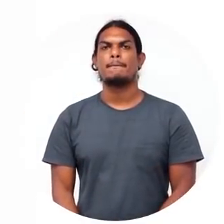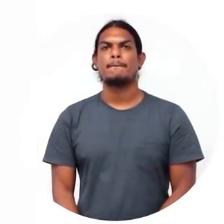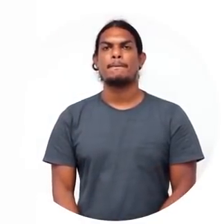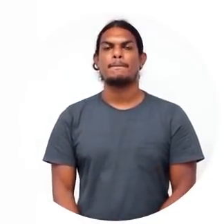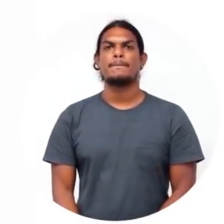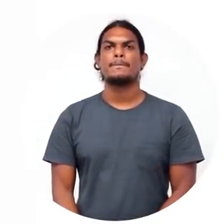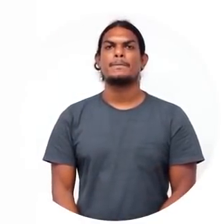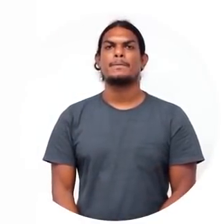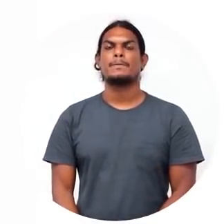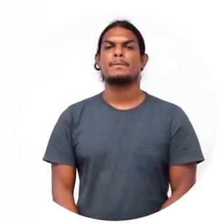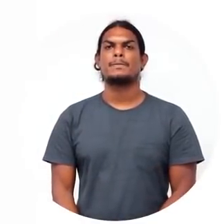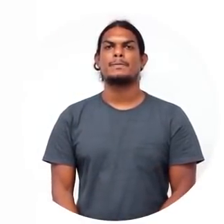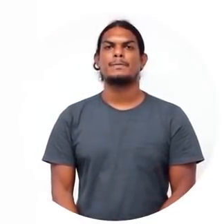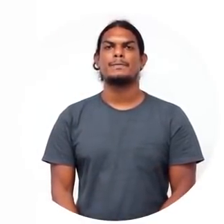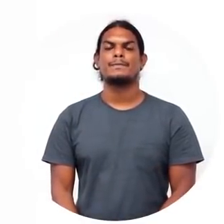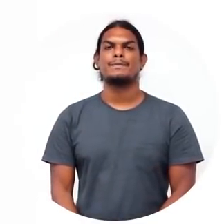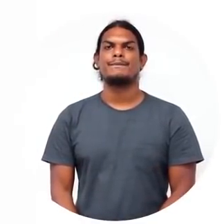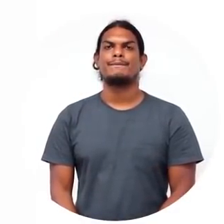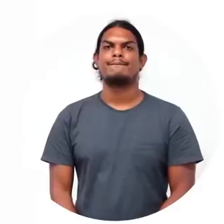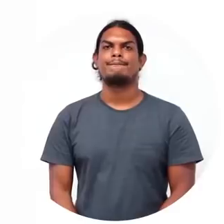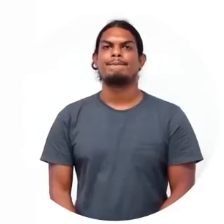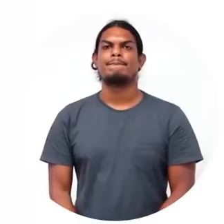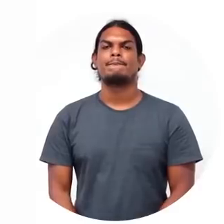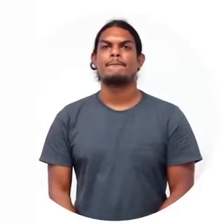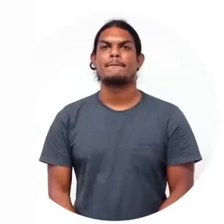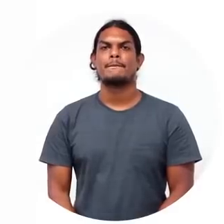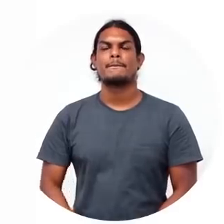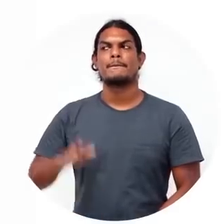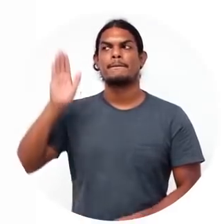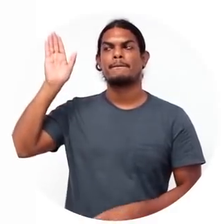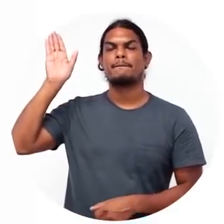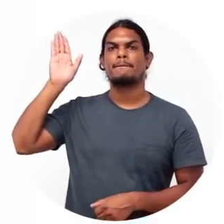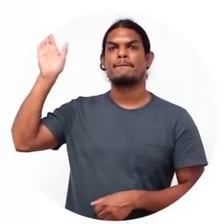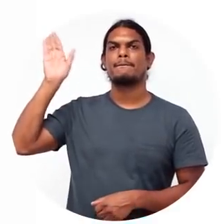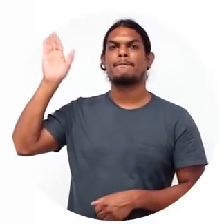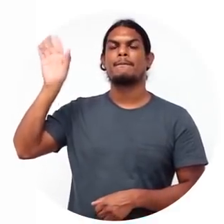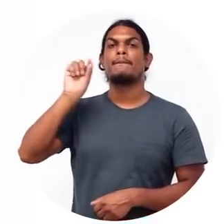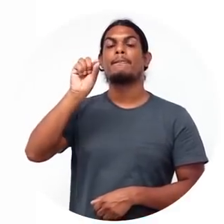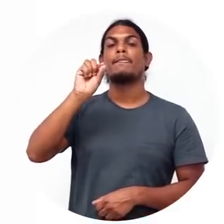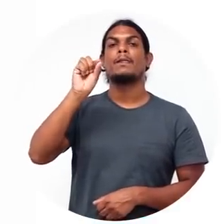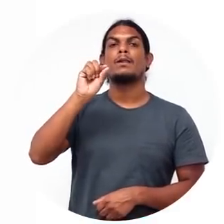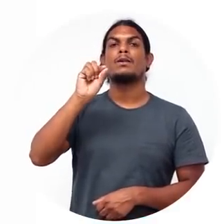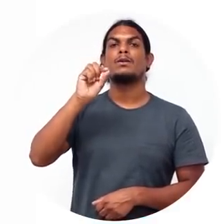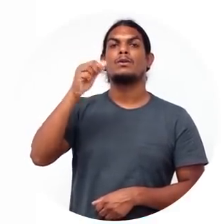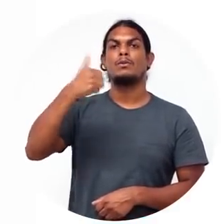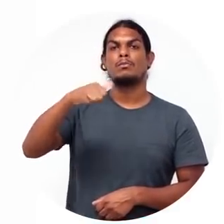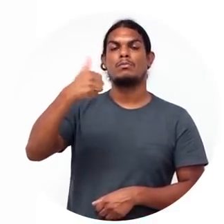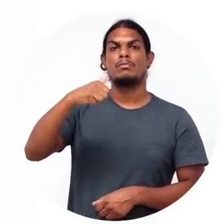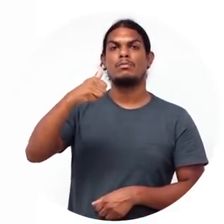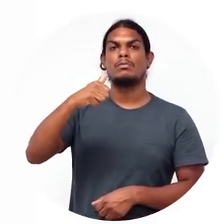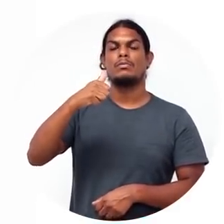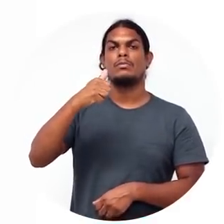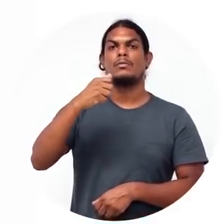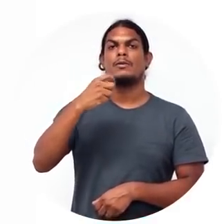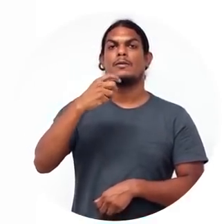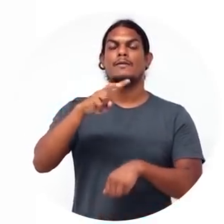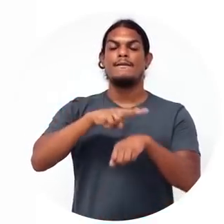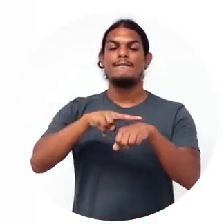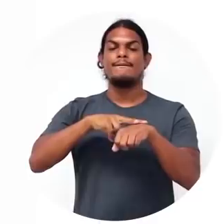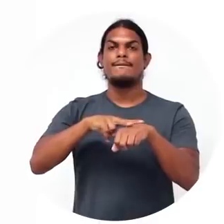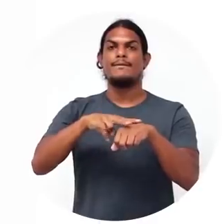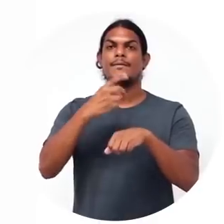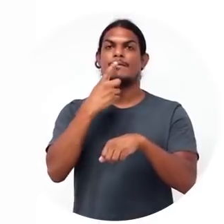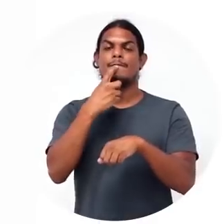cor luz secundária, que é essa daqui, ó. Qual era a primária? Vermelho, verde e